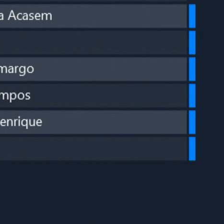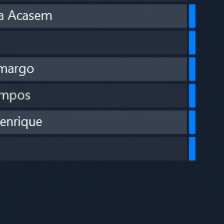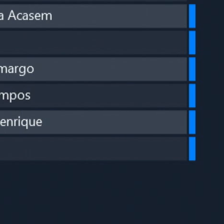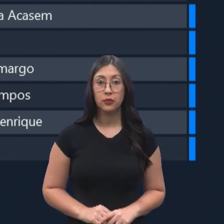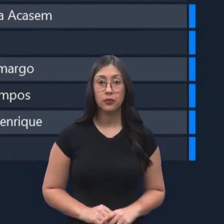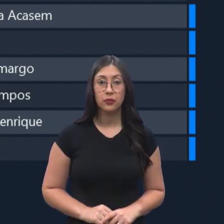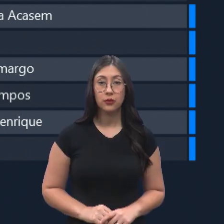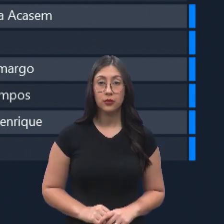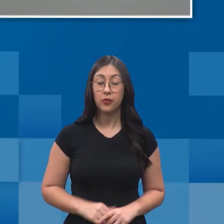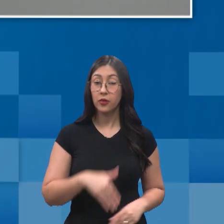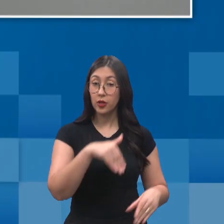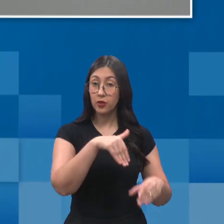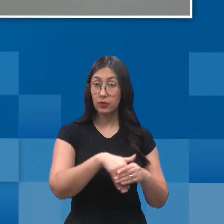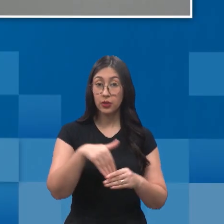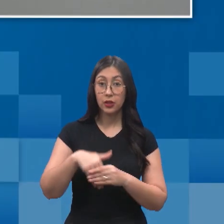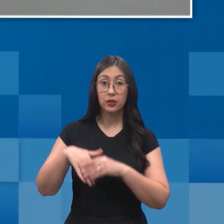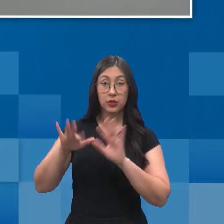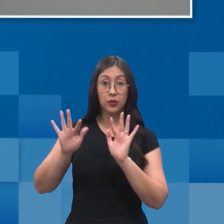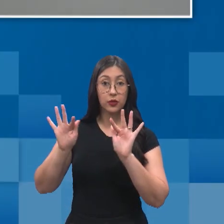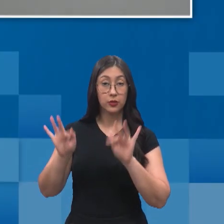Encerrada a votação.